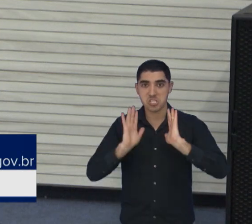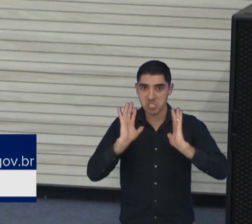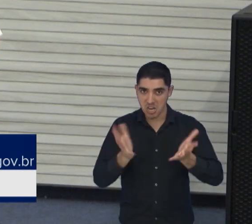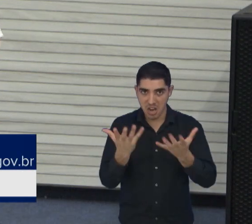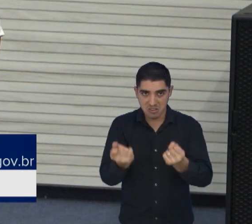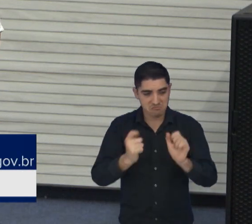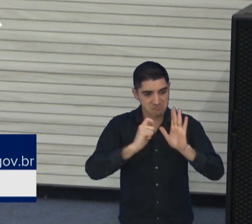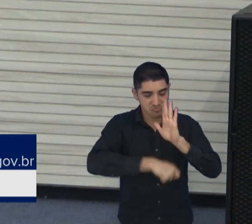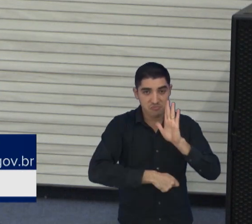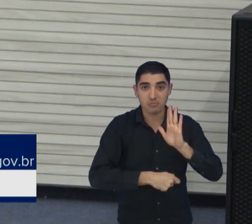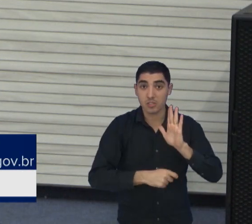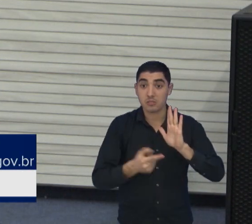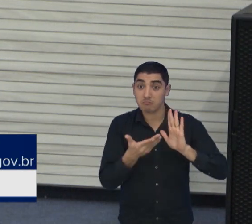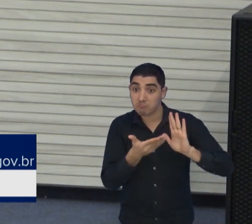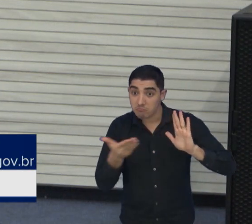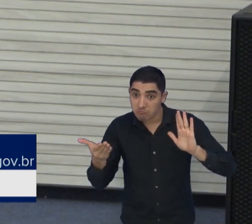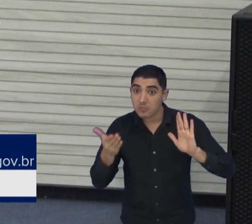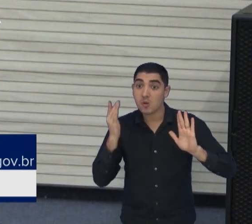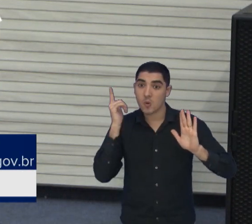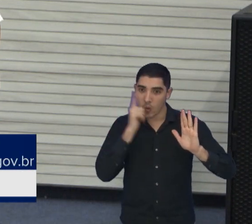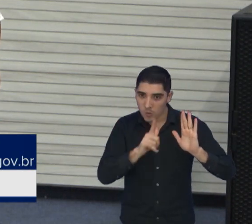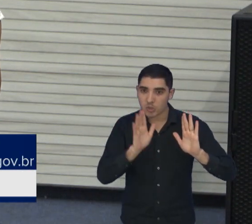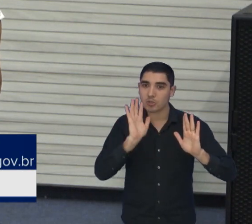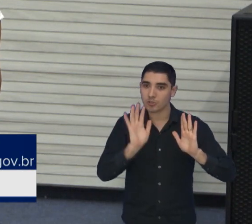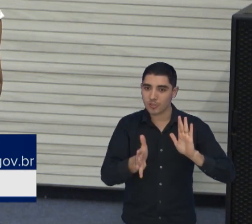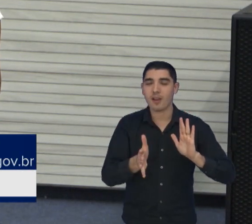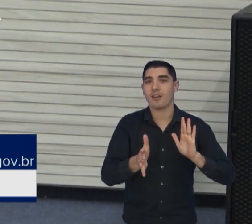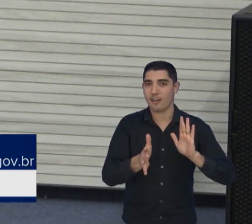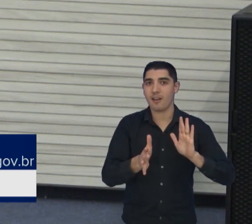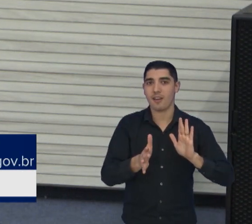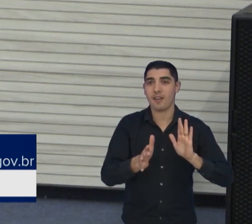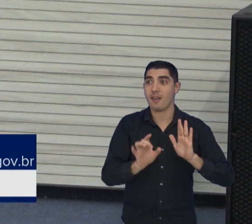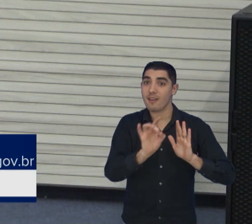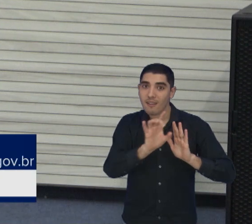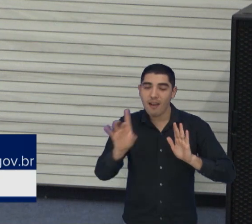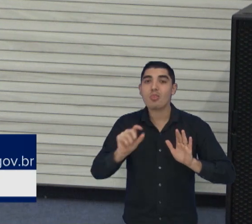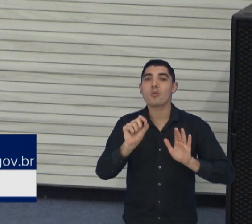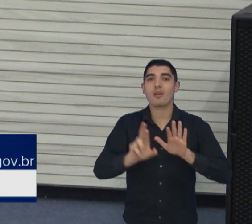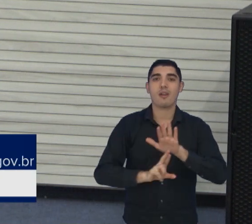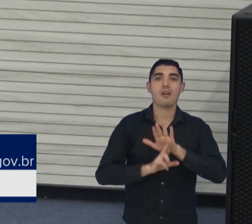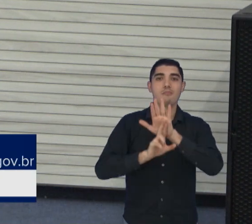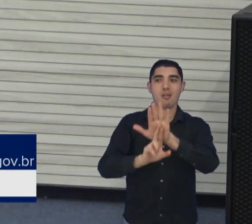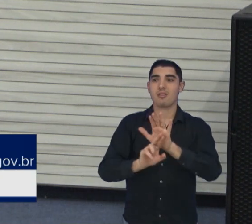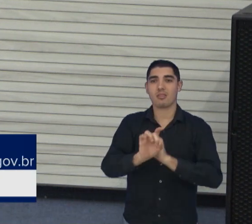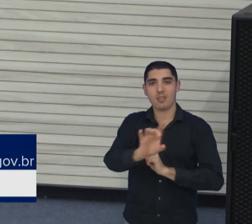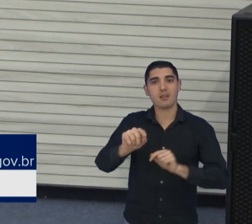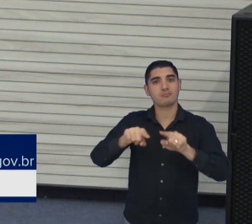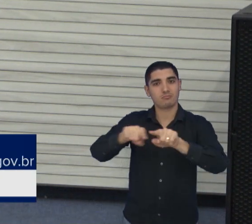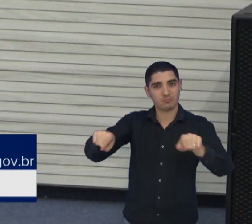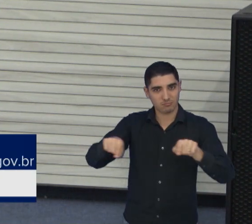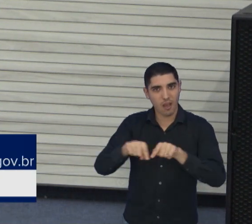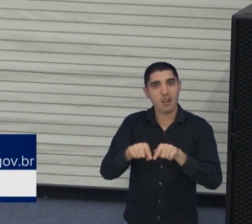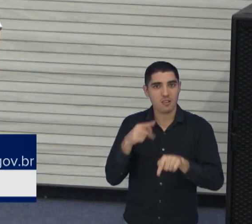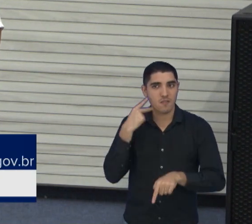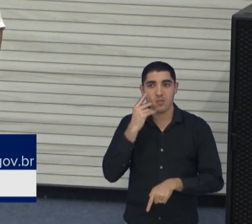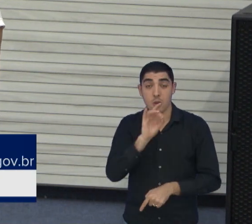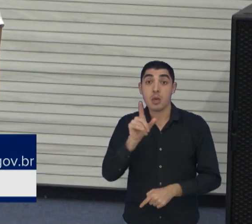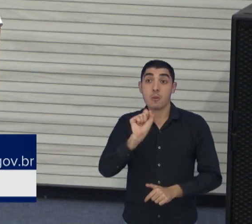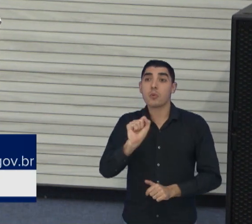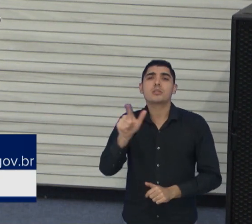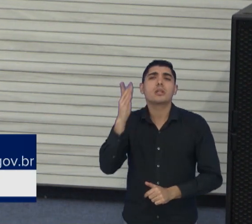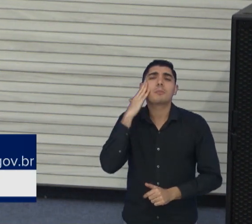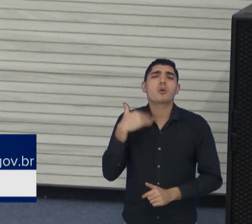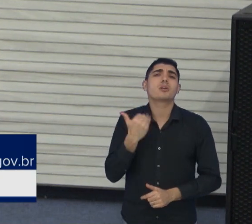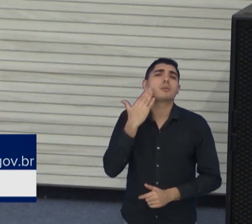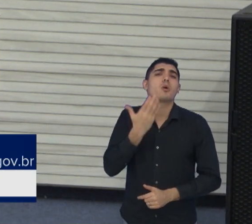todo mundo recebeu a representação nos seus gabinetes, tá? Então, lá é só entrar, pegar o número do processo com o meu assessor